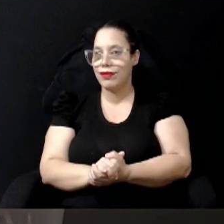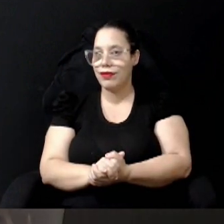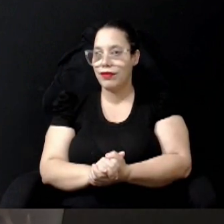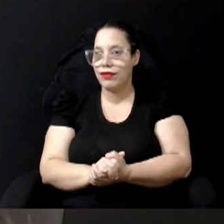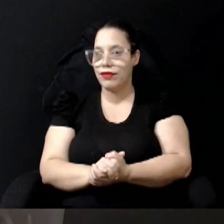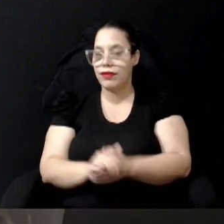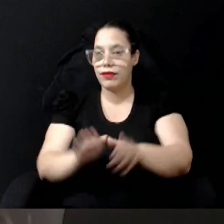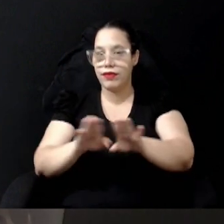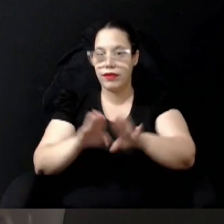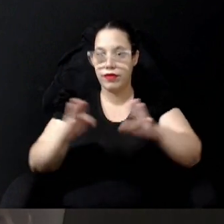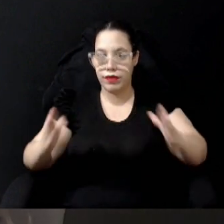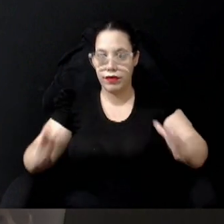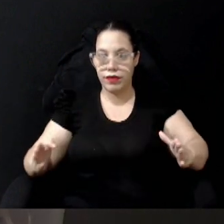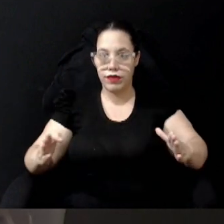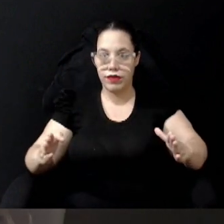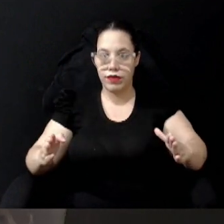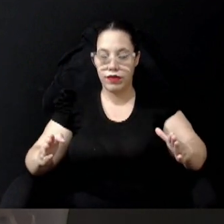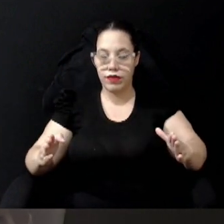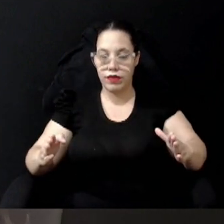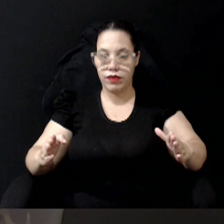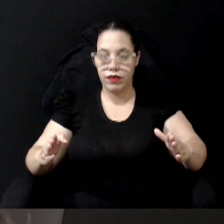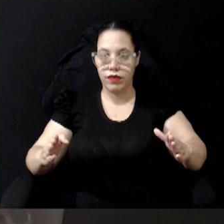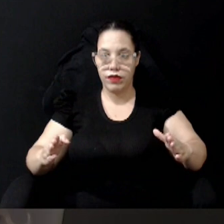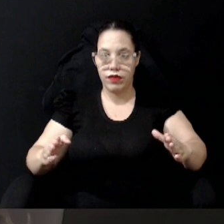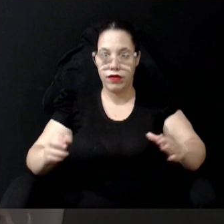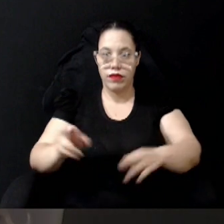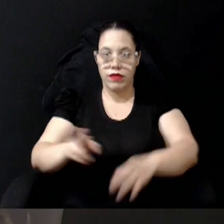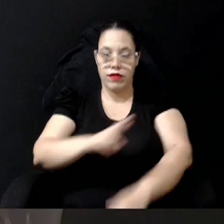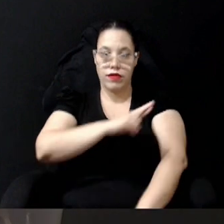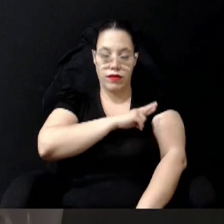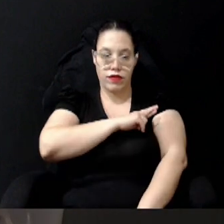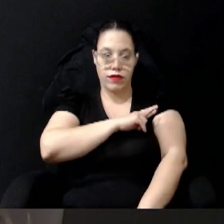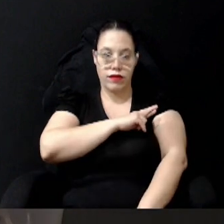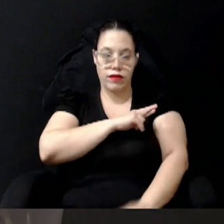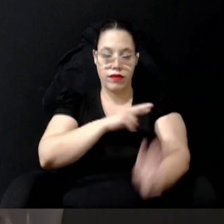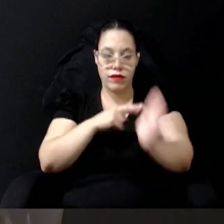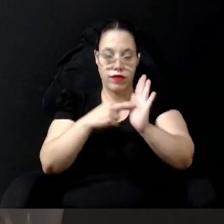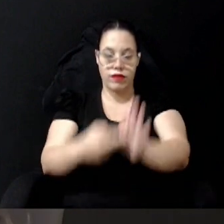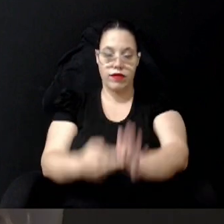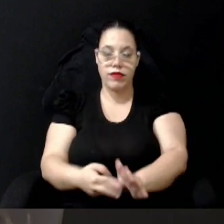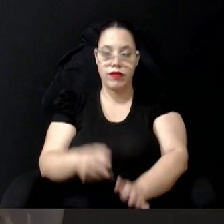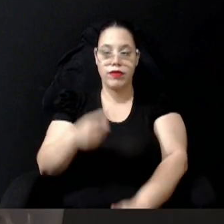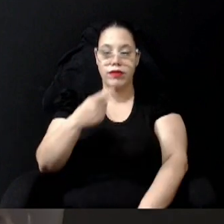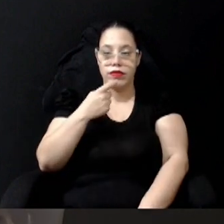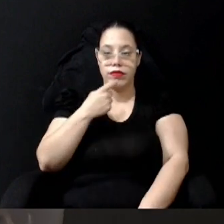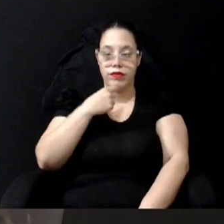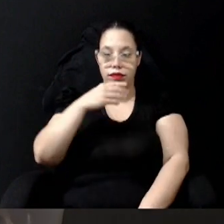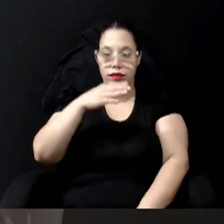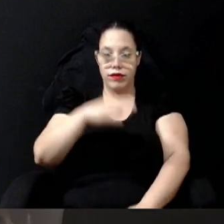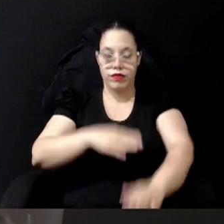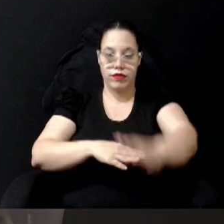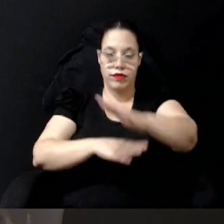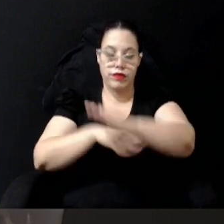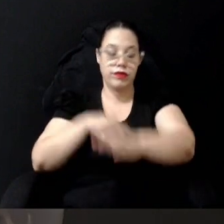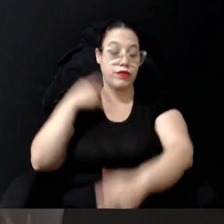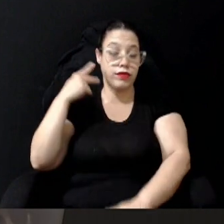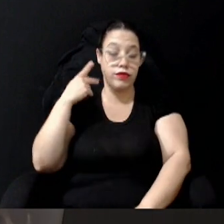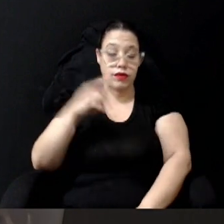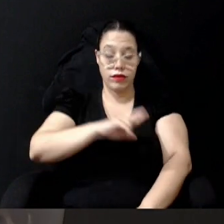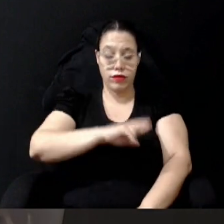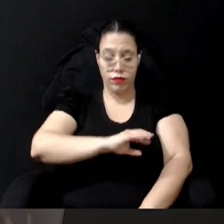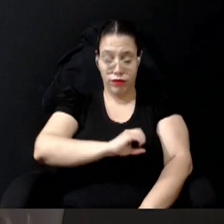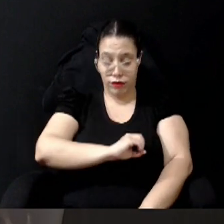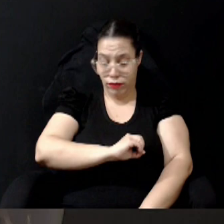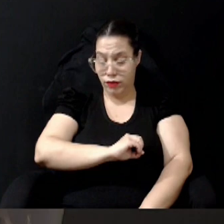Convidamos para compor a mesa, representando o presidente da Câmara Municipal de Campinas, vereador Luiz Rossini, e